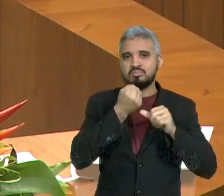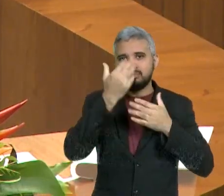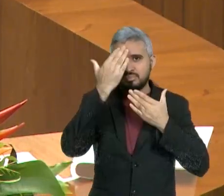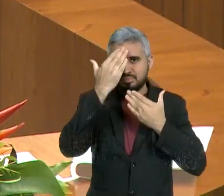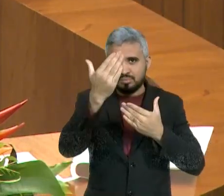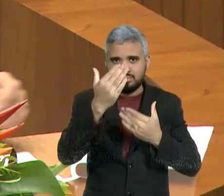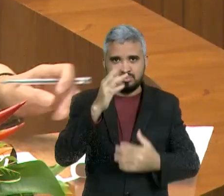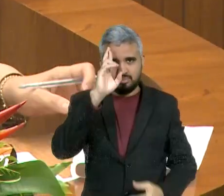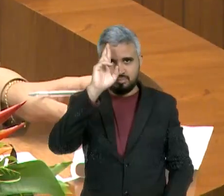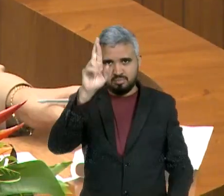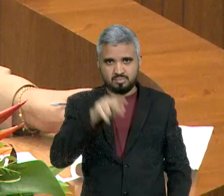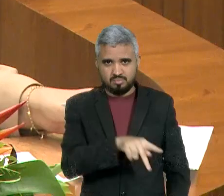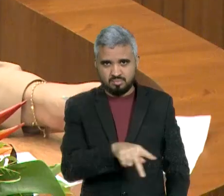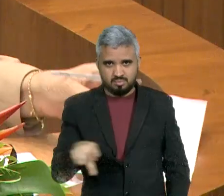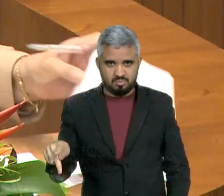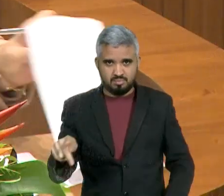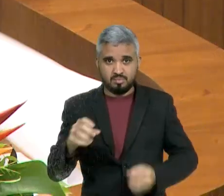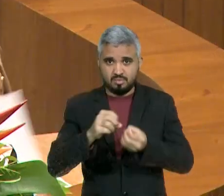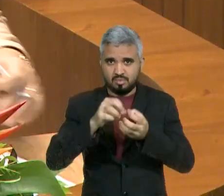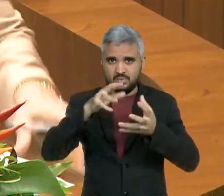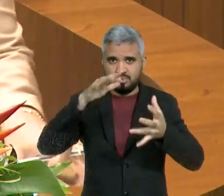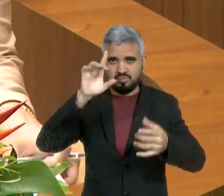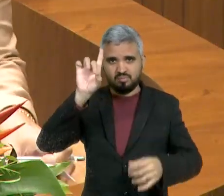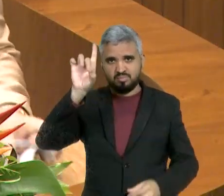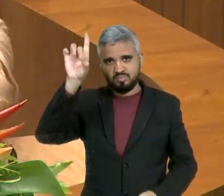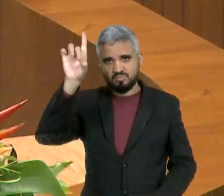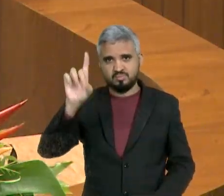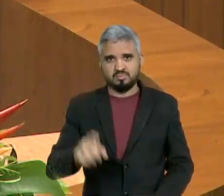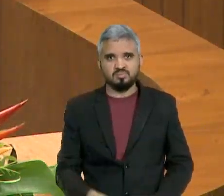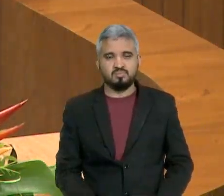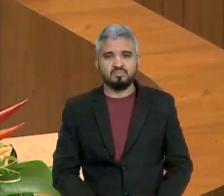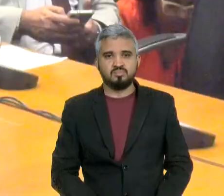senhor presidente, e a Deus seja a glória.